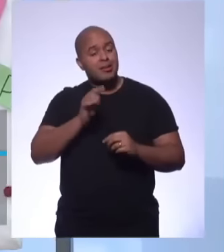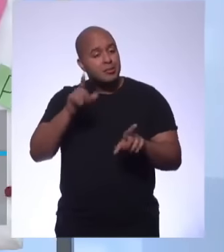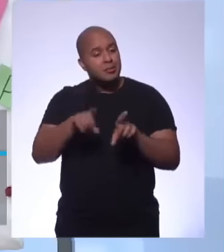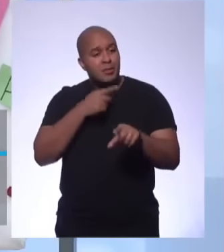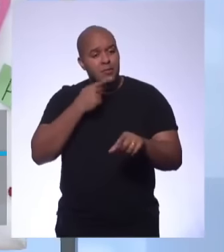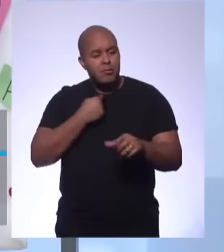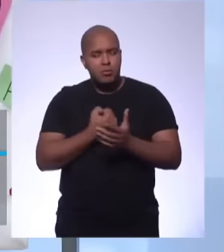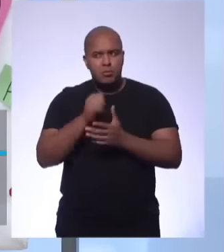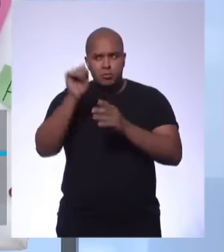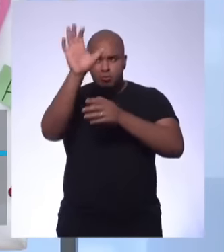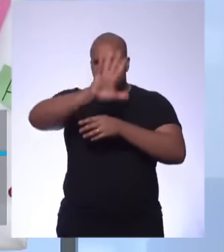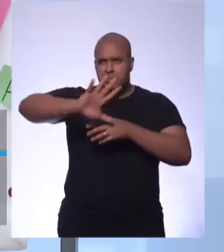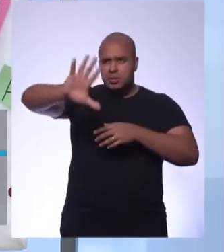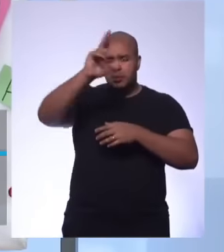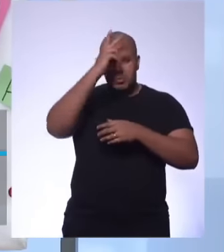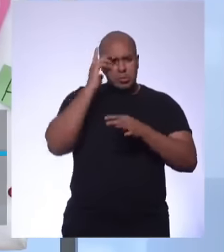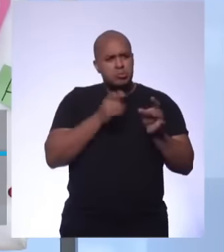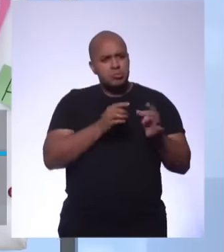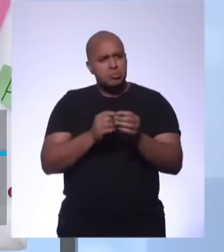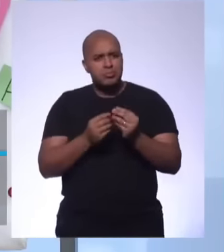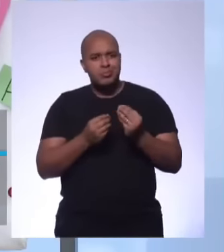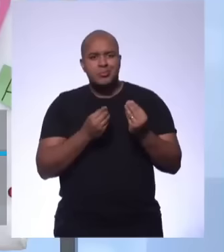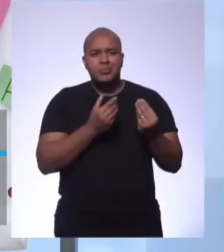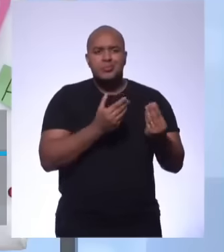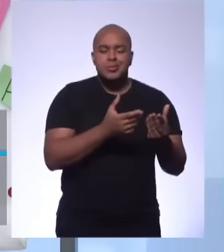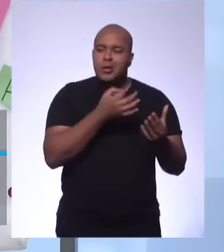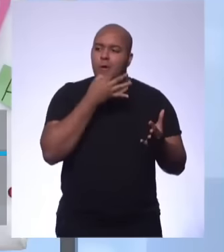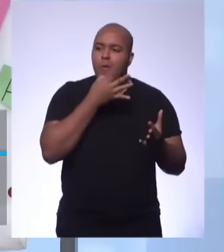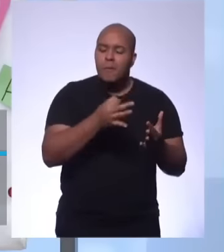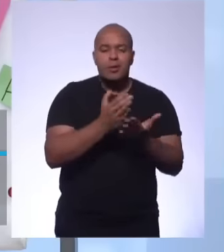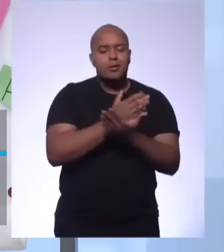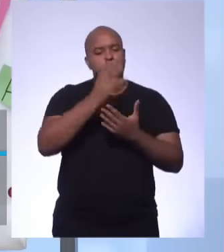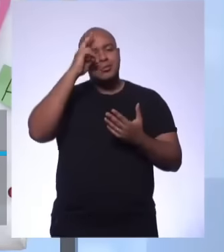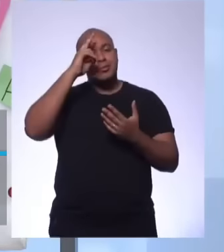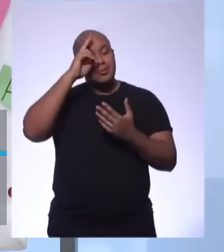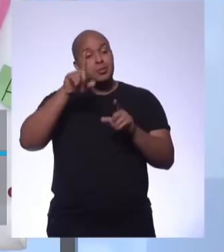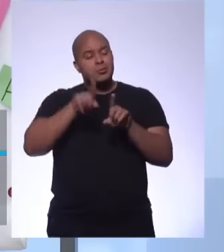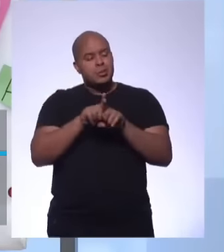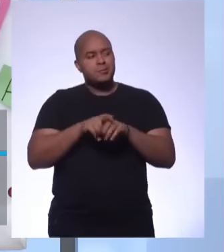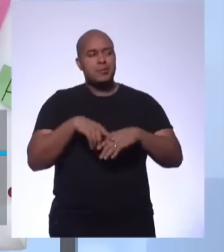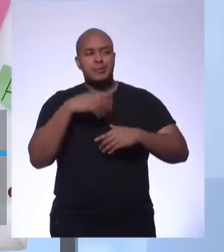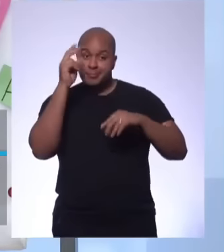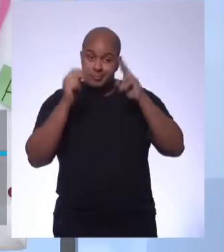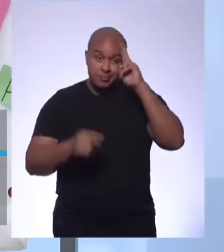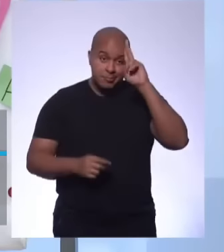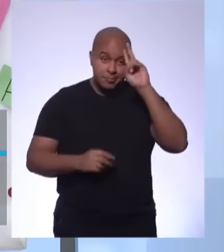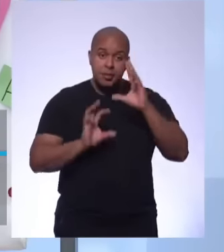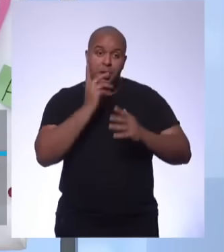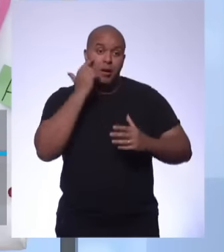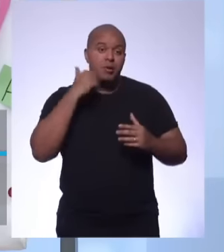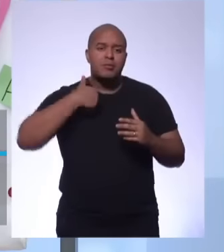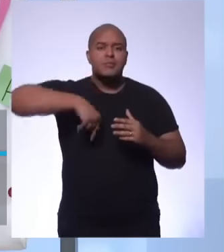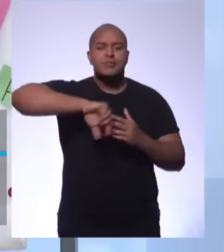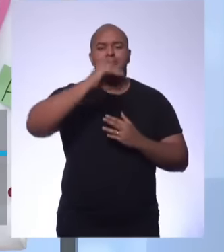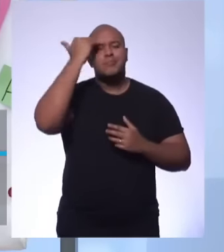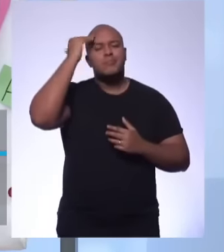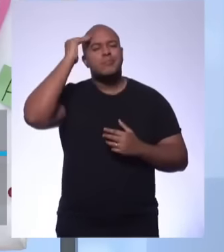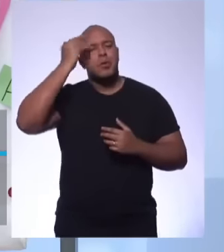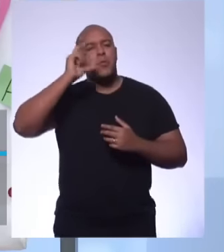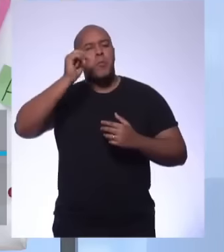né? Os mercadores, eles alimentam, eles fomentam essas histórias e através dessas histórias nós compreendemos um pouco aí